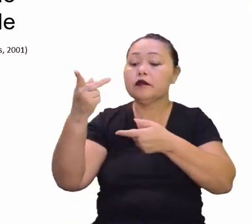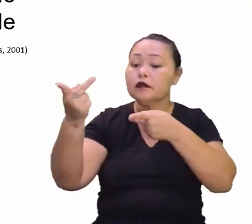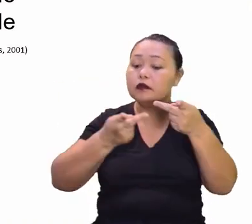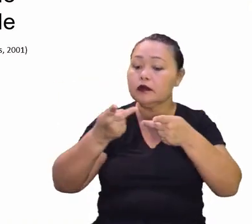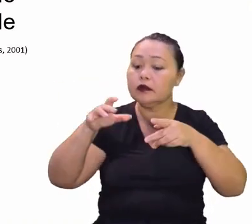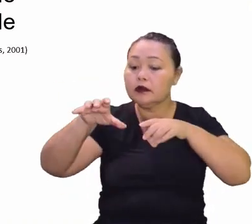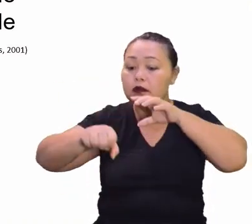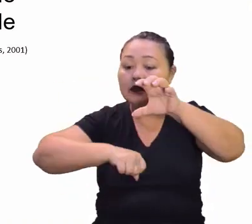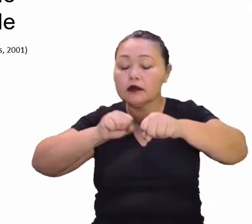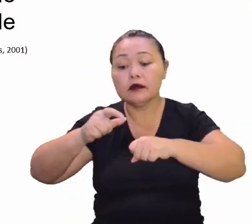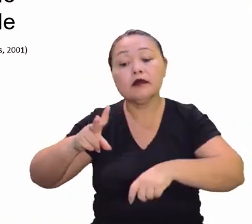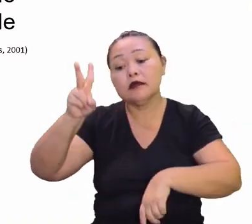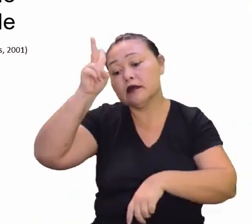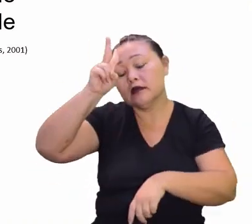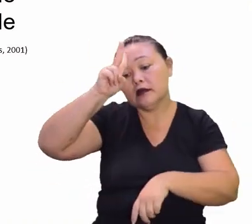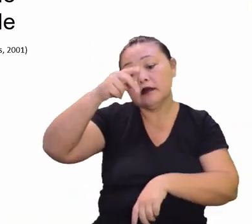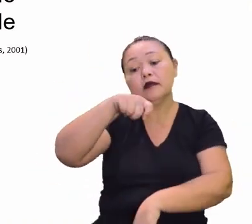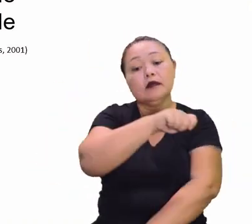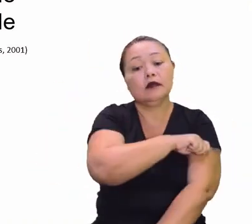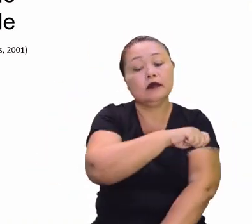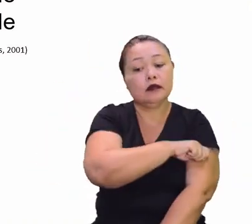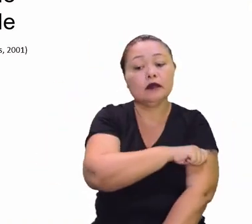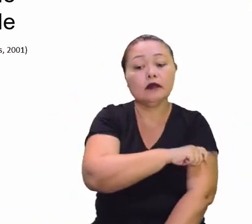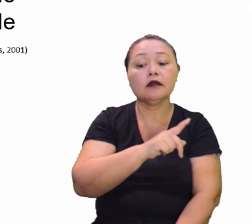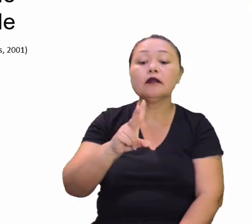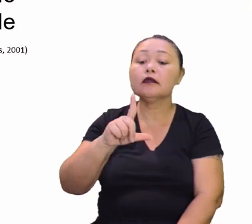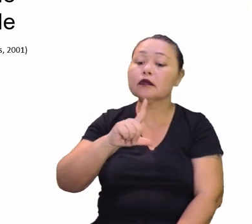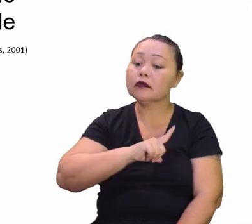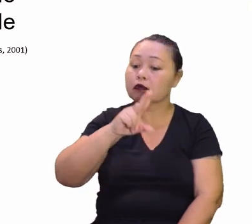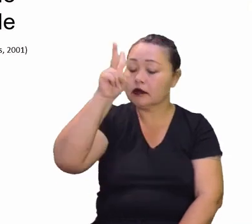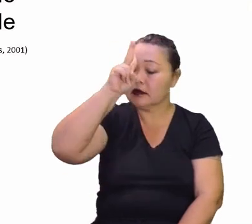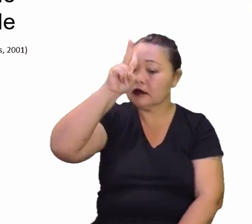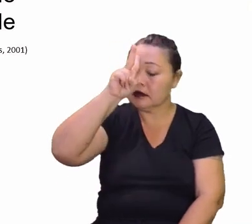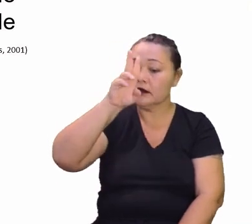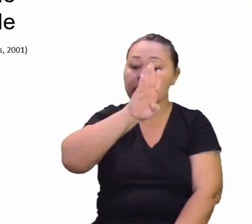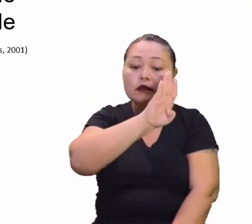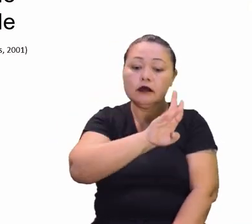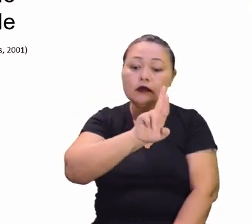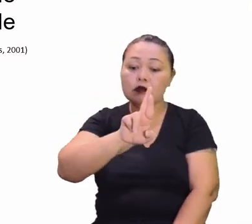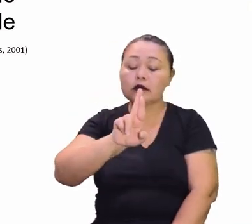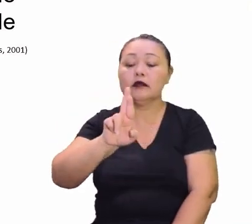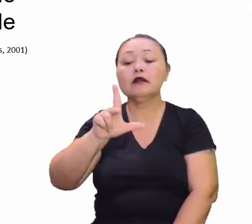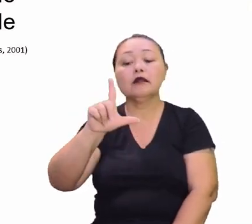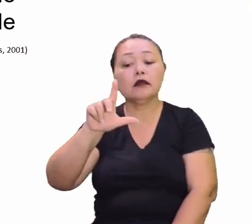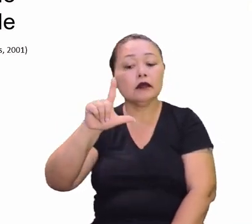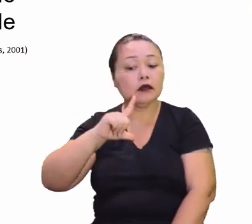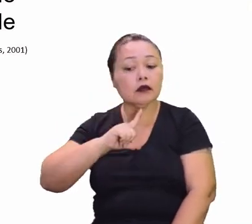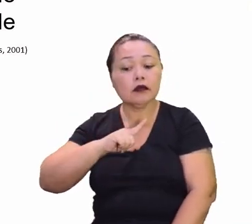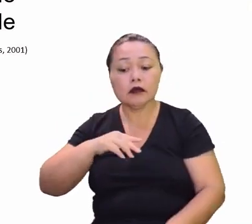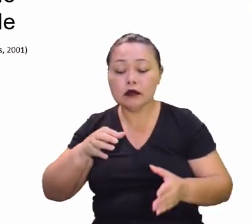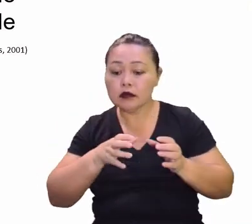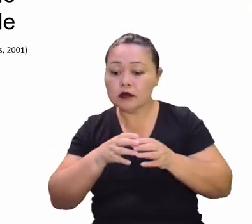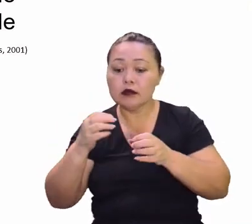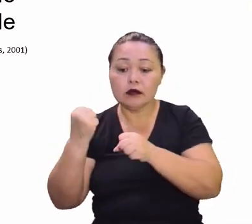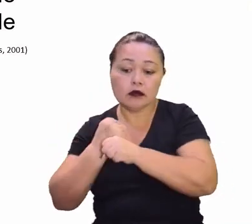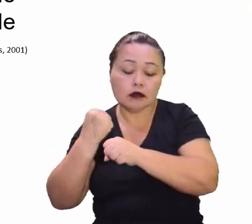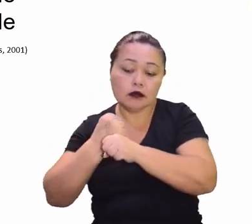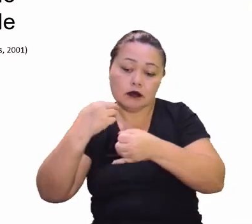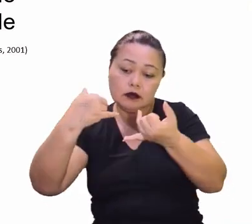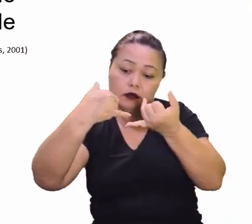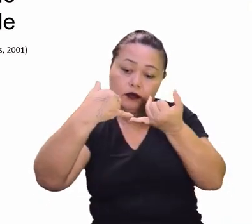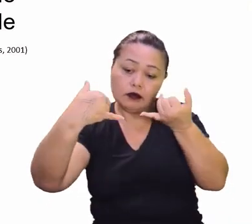de colonização, mas tem que lembrar o aluno o seguinte: você tem que lembrar que a BR aproveitou o caminho também aí da